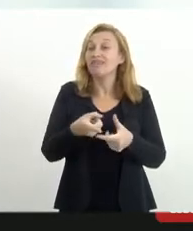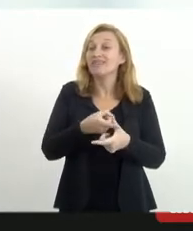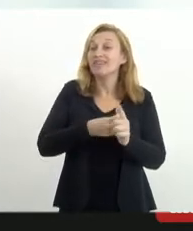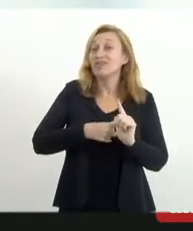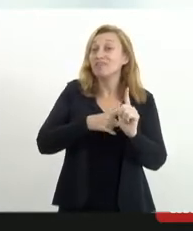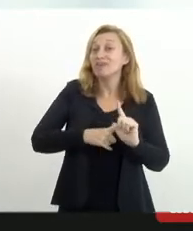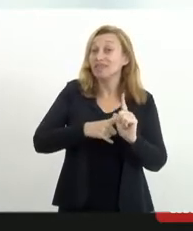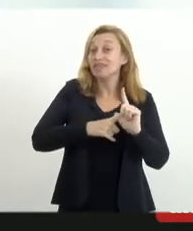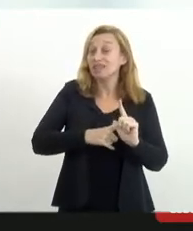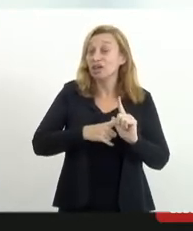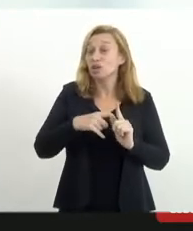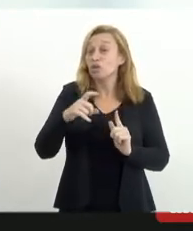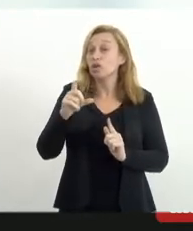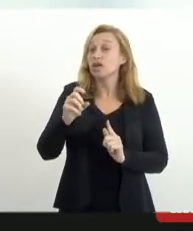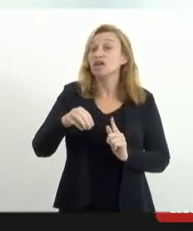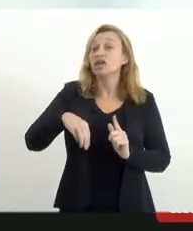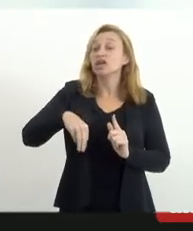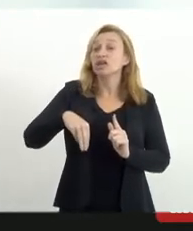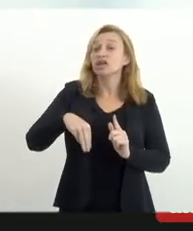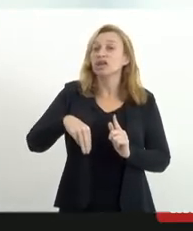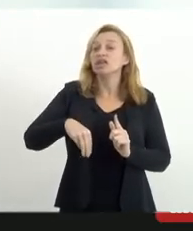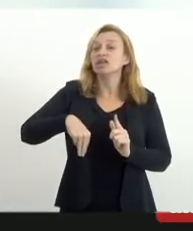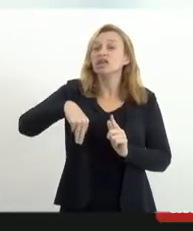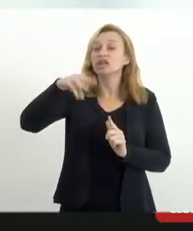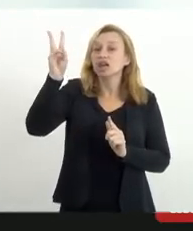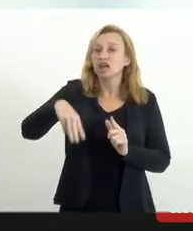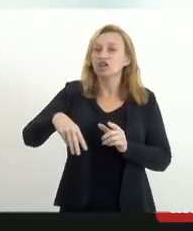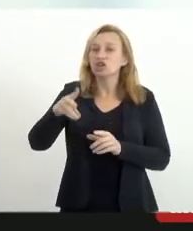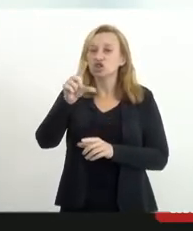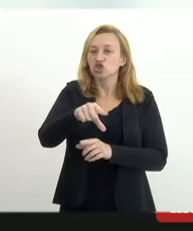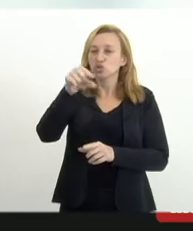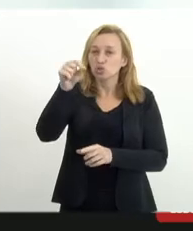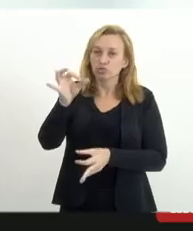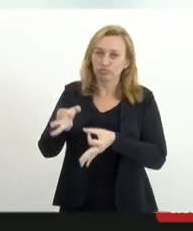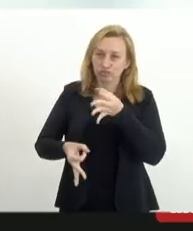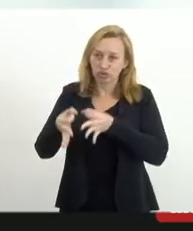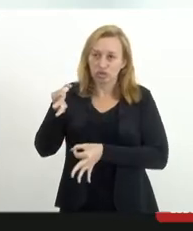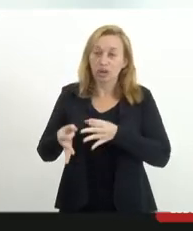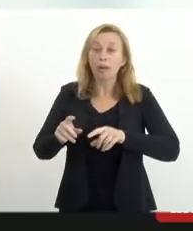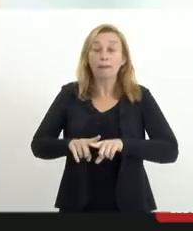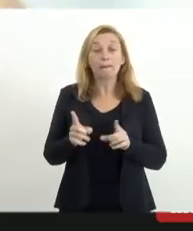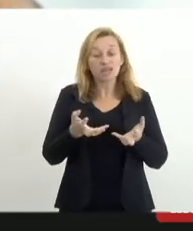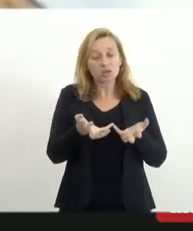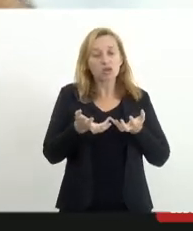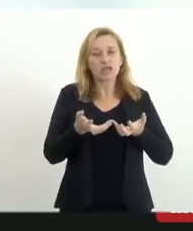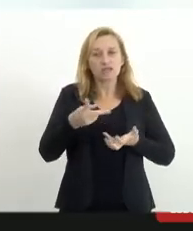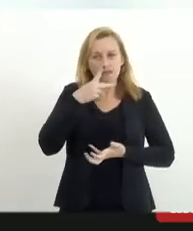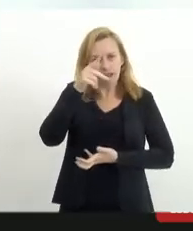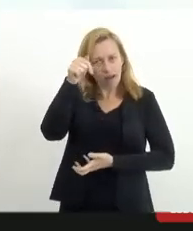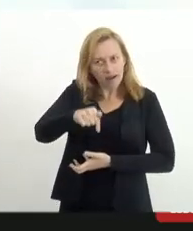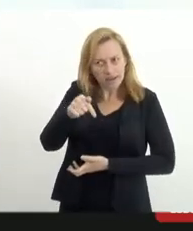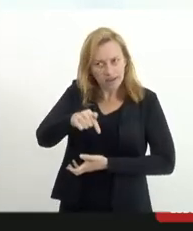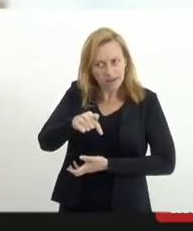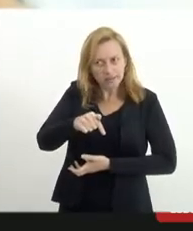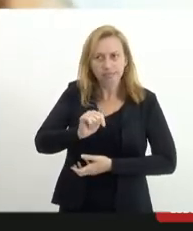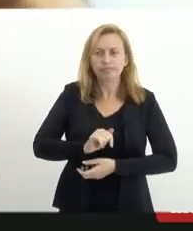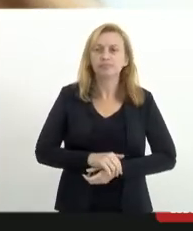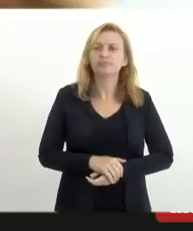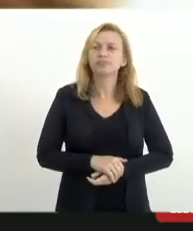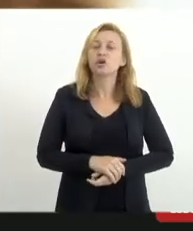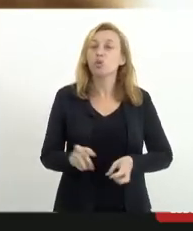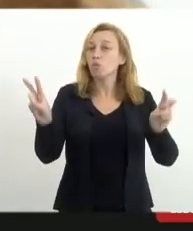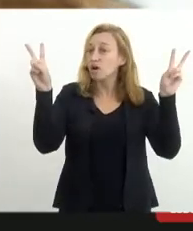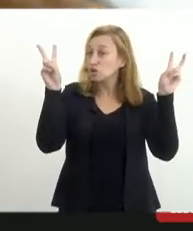dependência do que decide o judiciário, né? Mas eu queria trazer aqui à baila